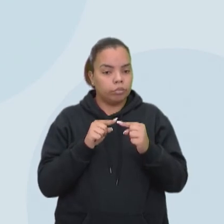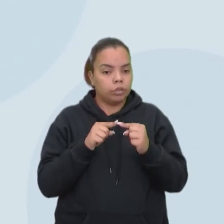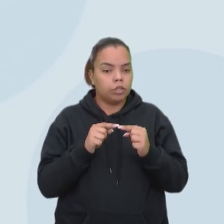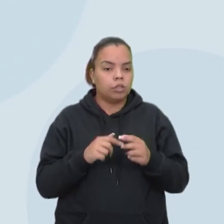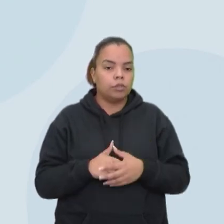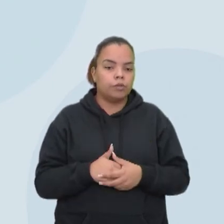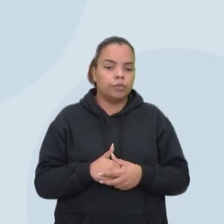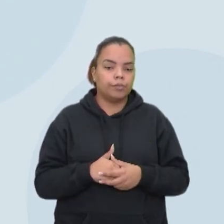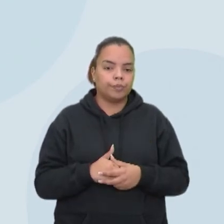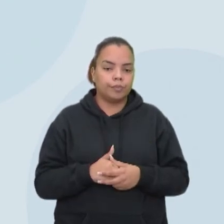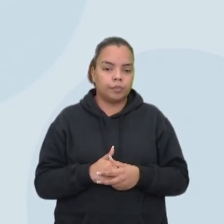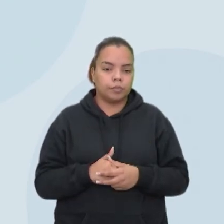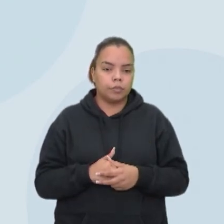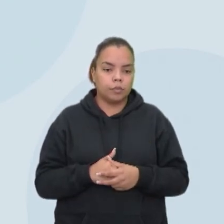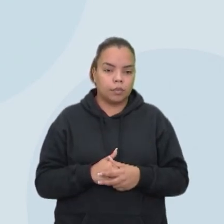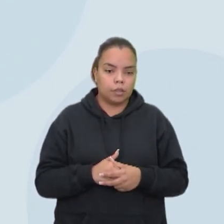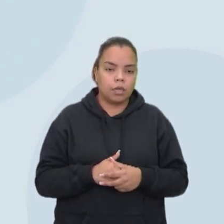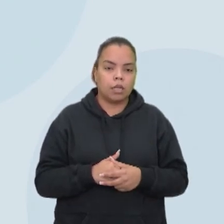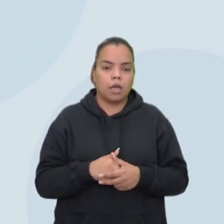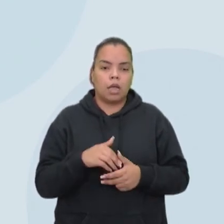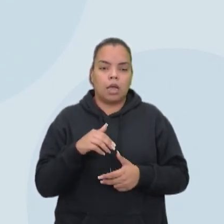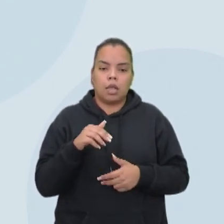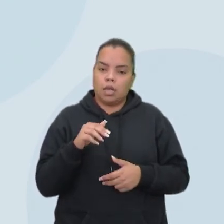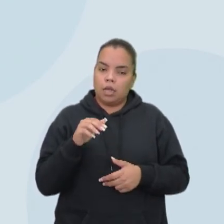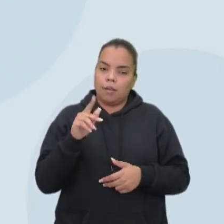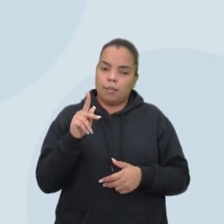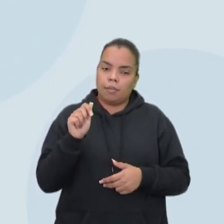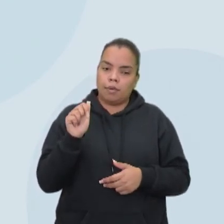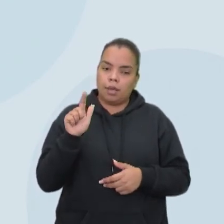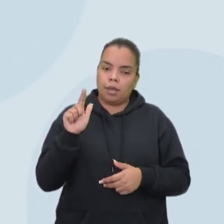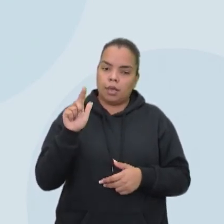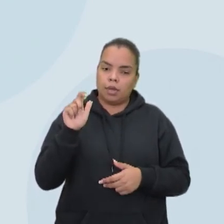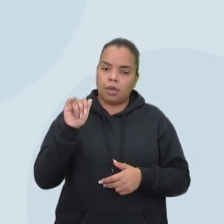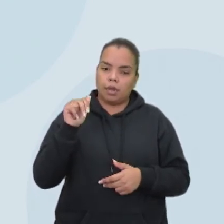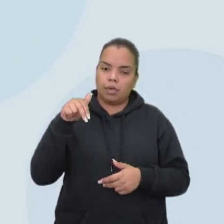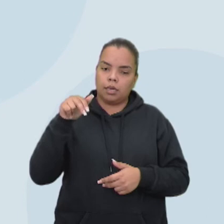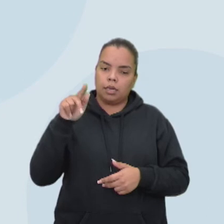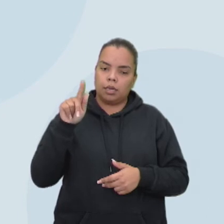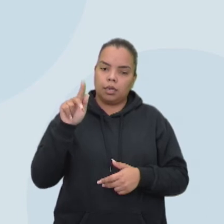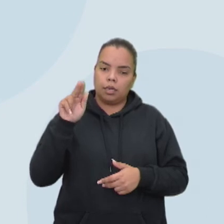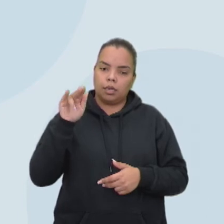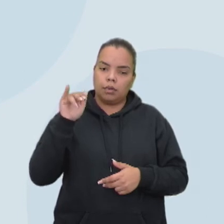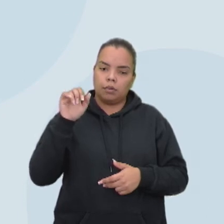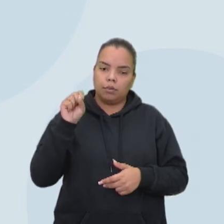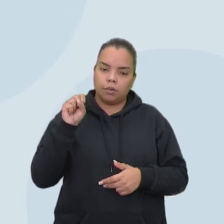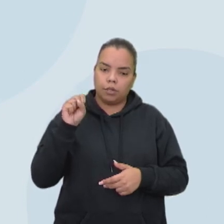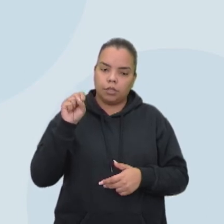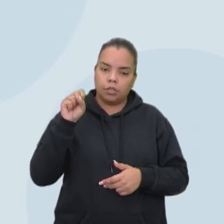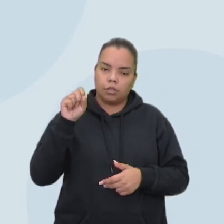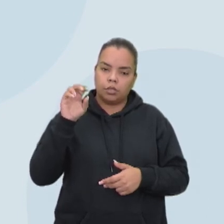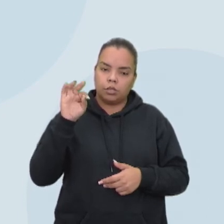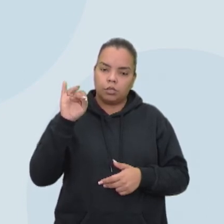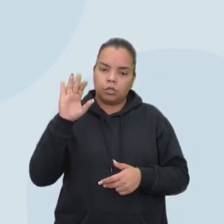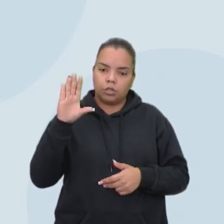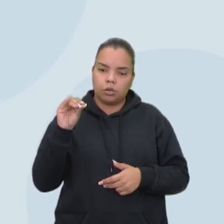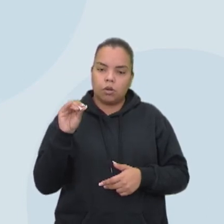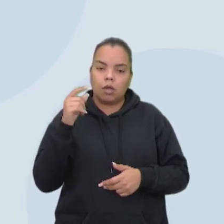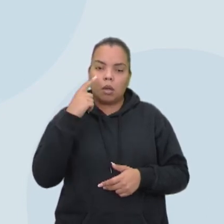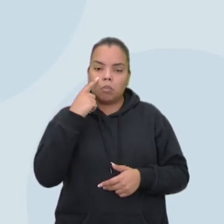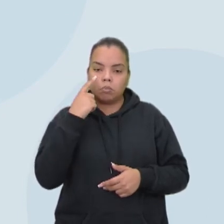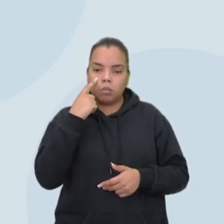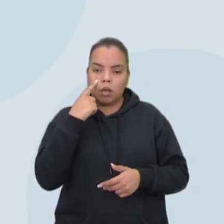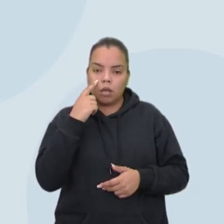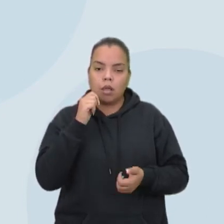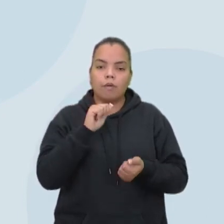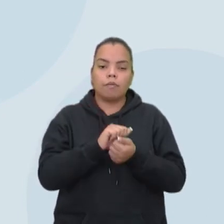tá? Os elementos paralinguísticos, aí que é como se fosse o contrário do linguístico, além do linguístico, é pensar